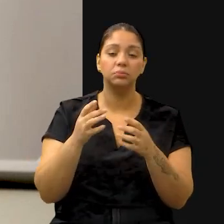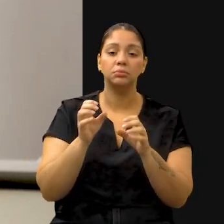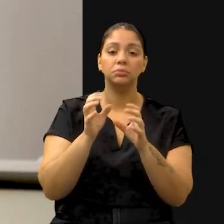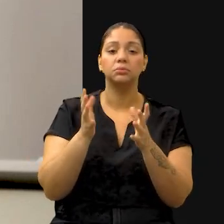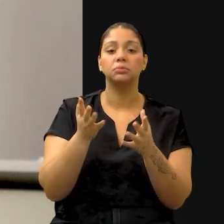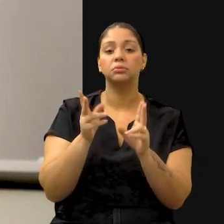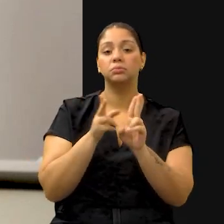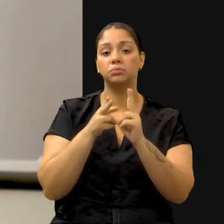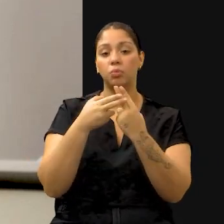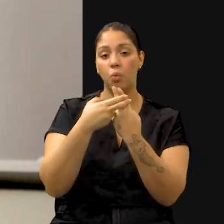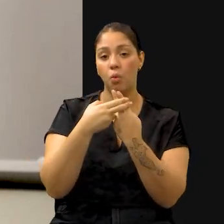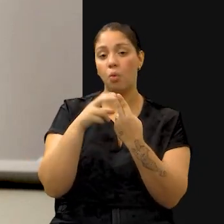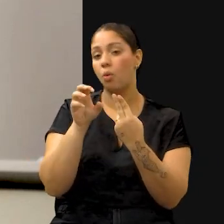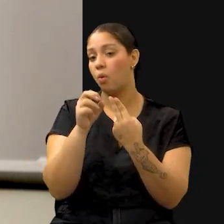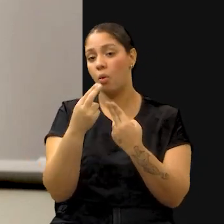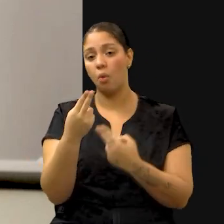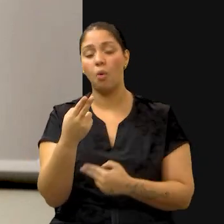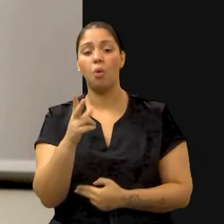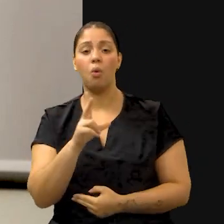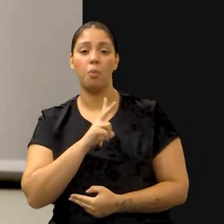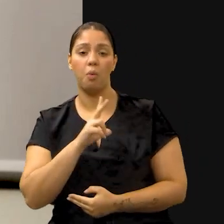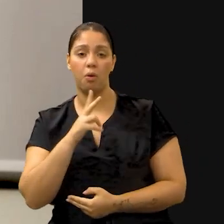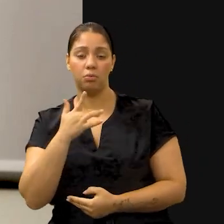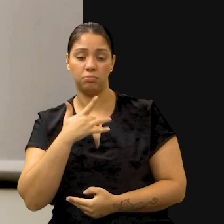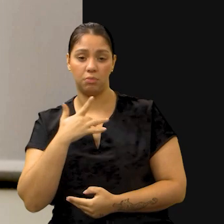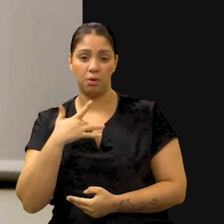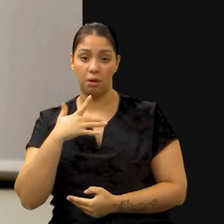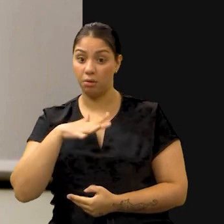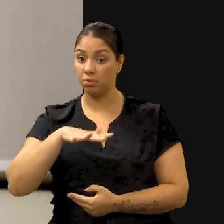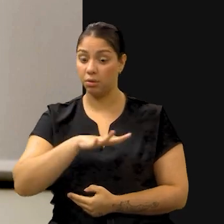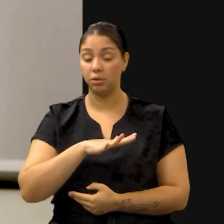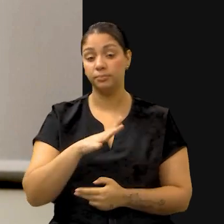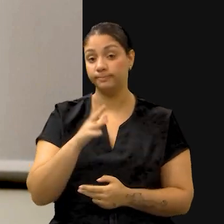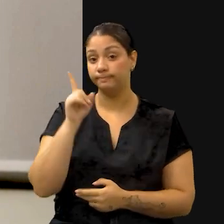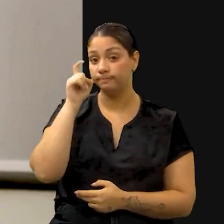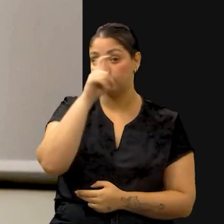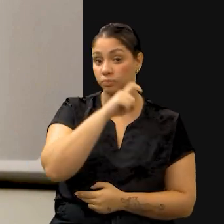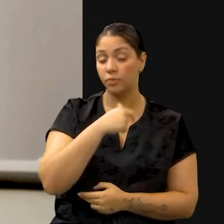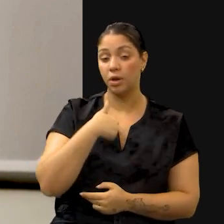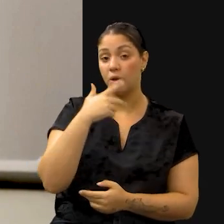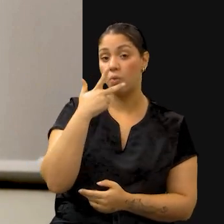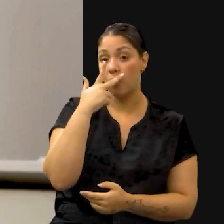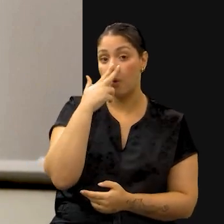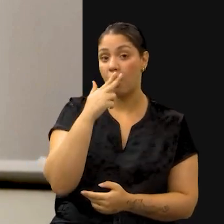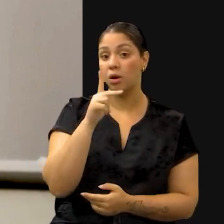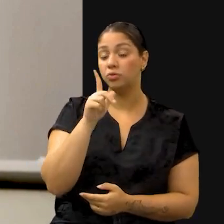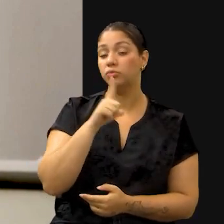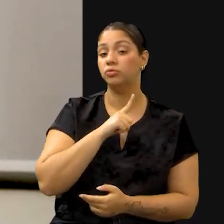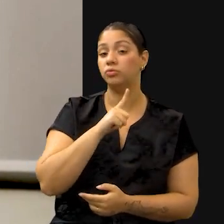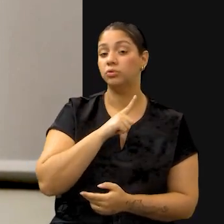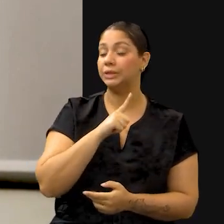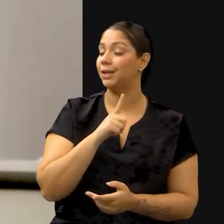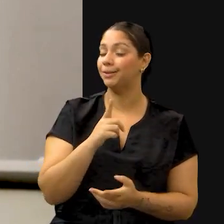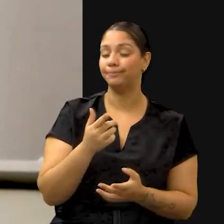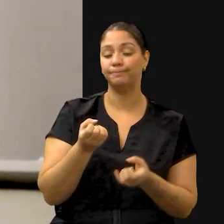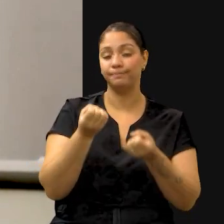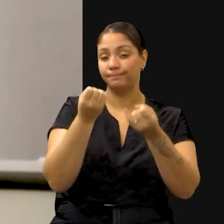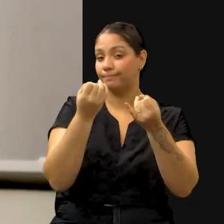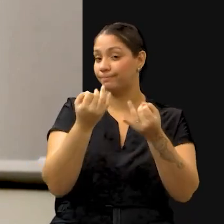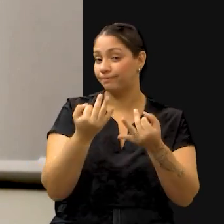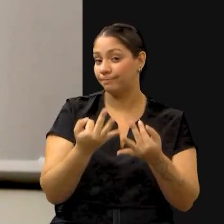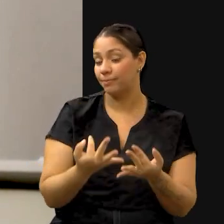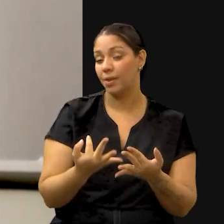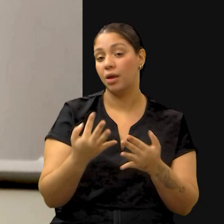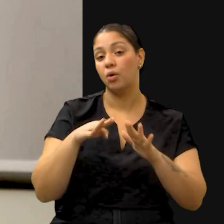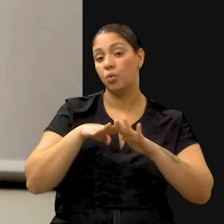sistema público ou privado. Acredito ainda que são números que traduzem,